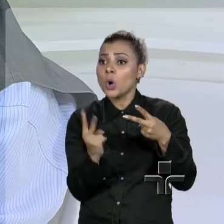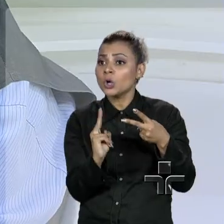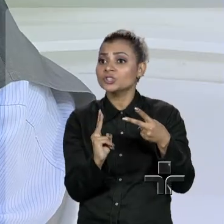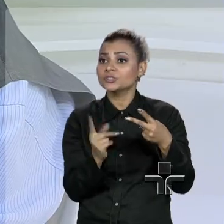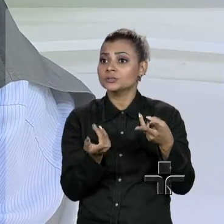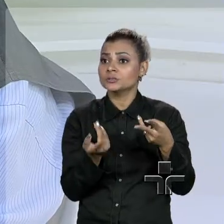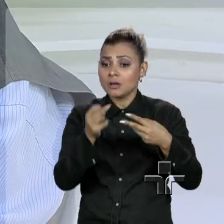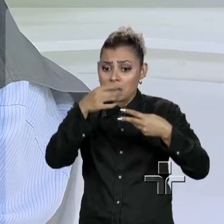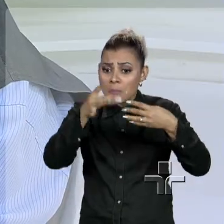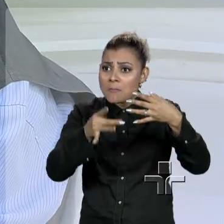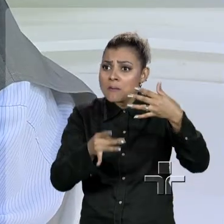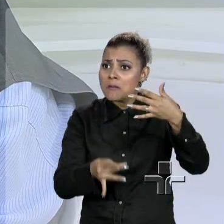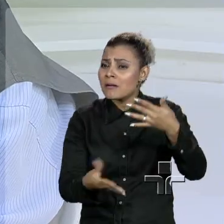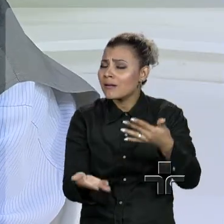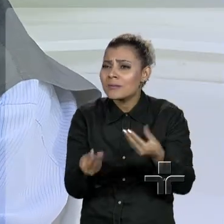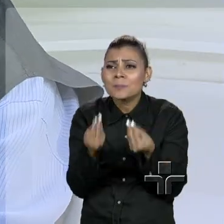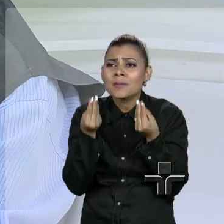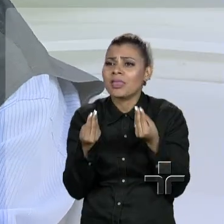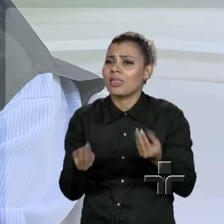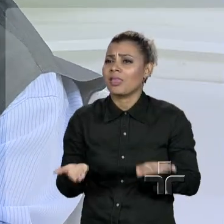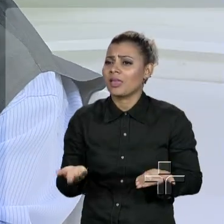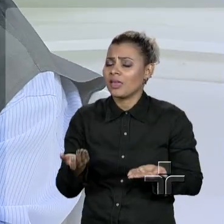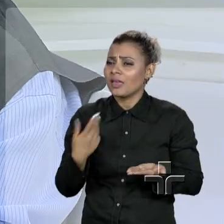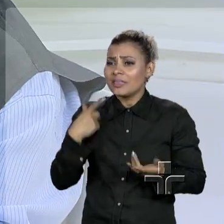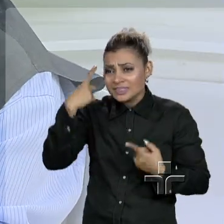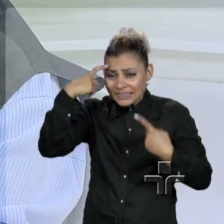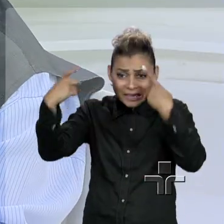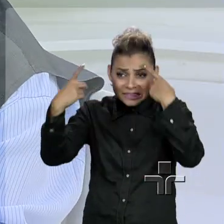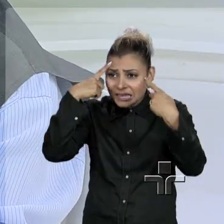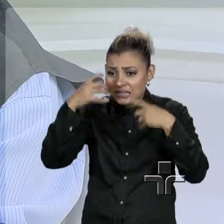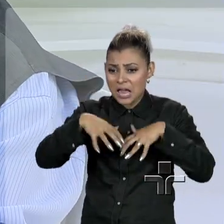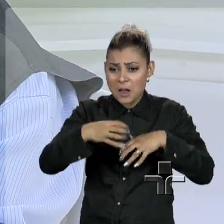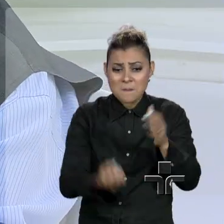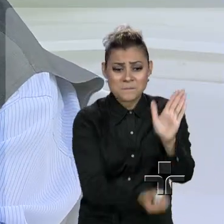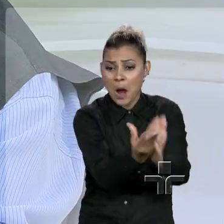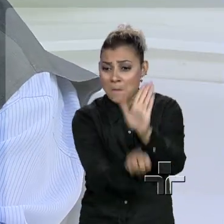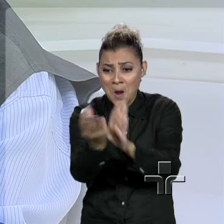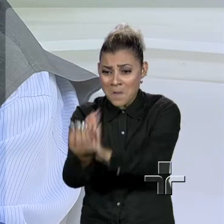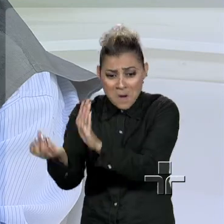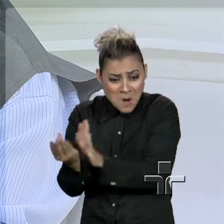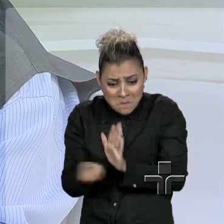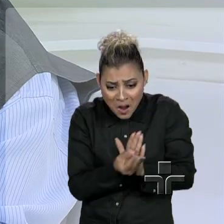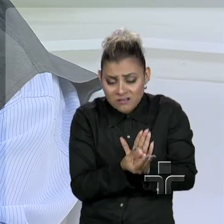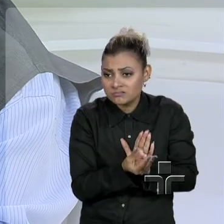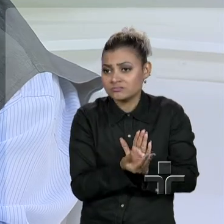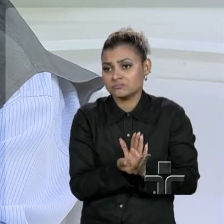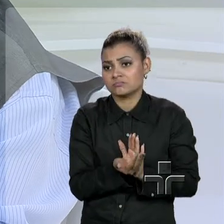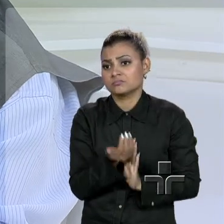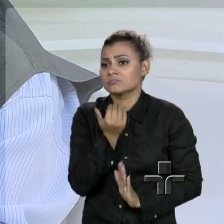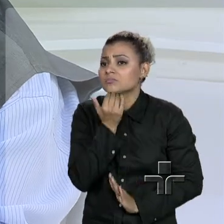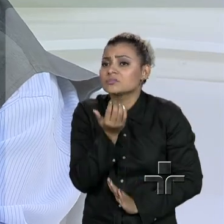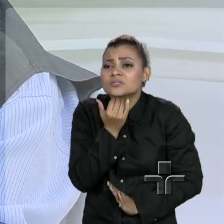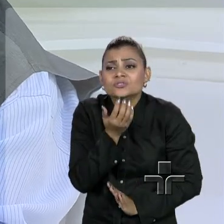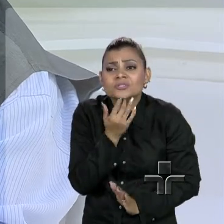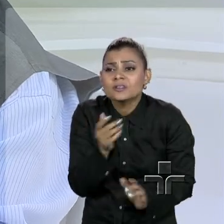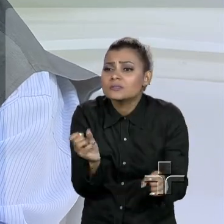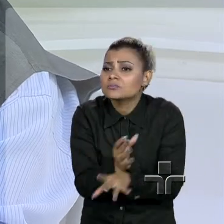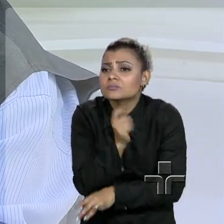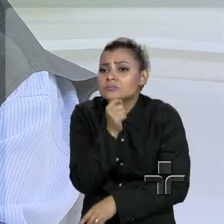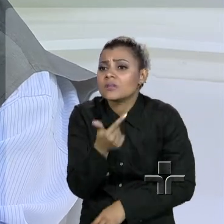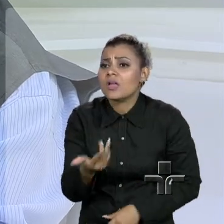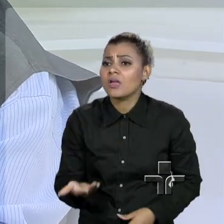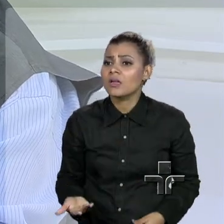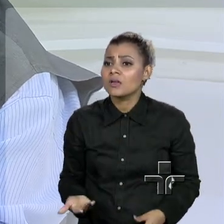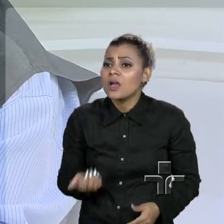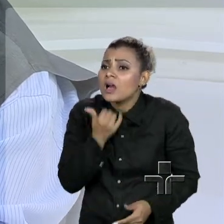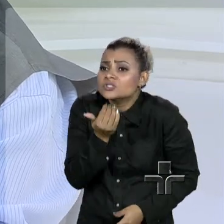processo. Eu acho que você tem um turbilhão de ideias que são desnecessárias. Mas